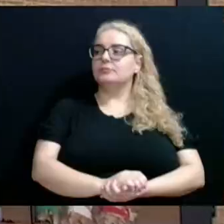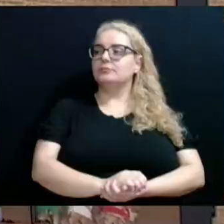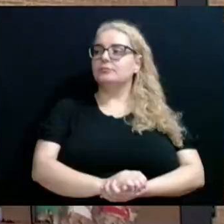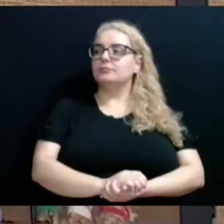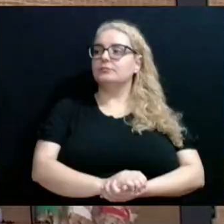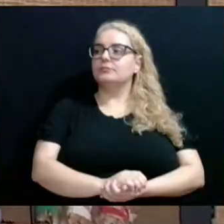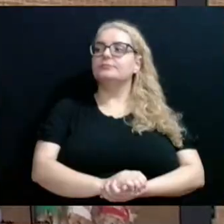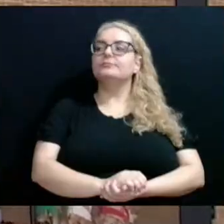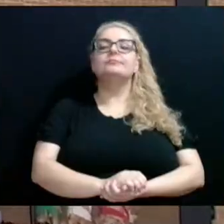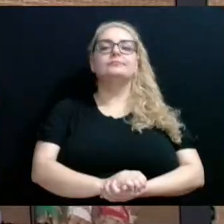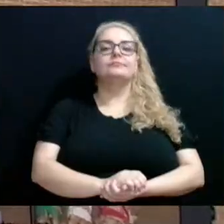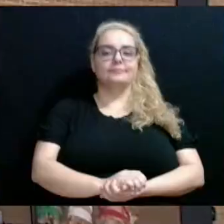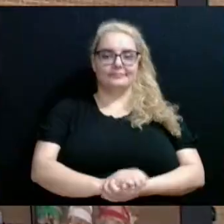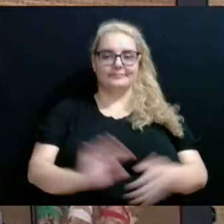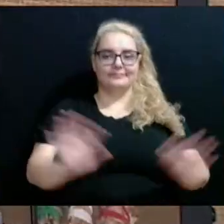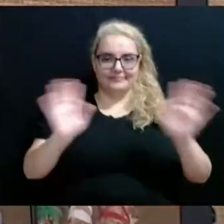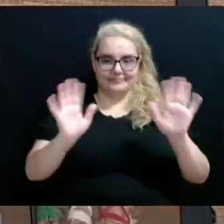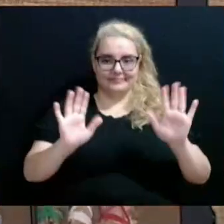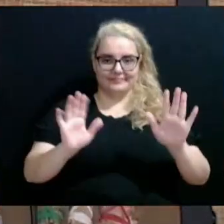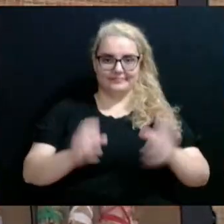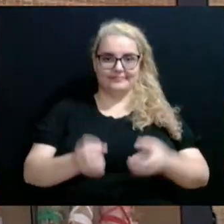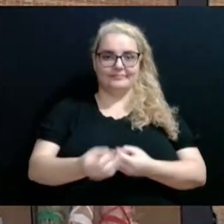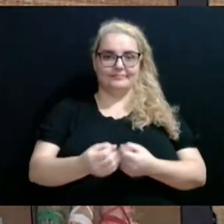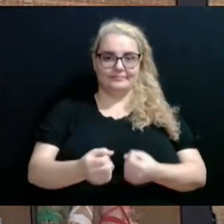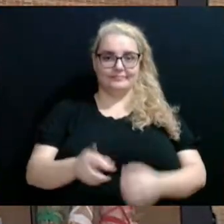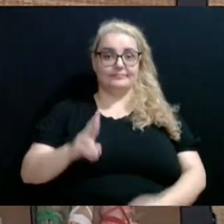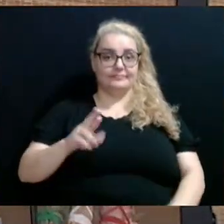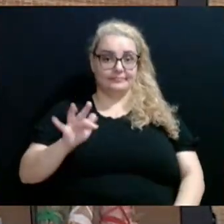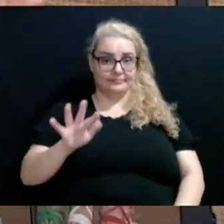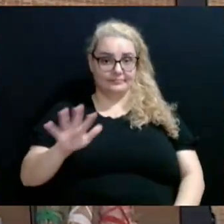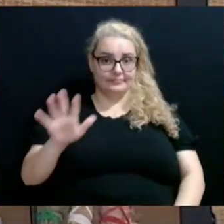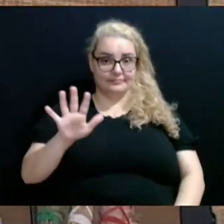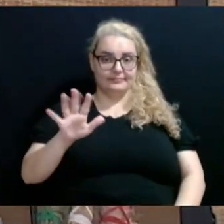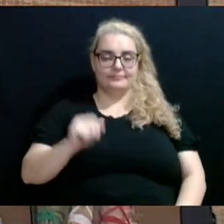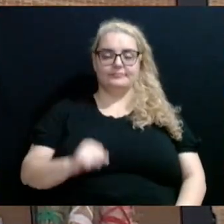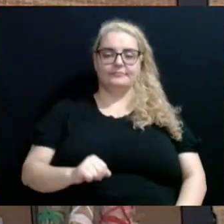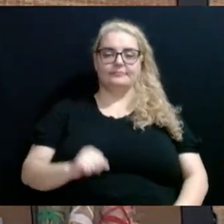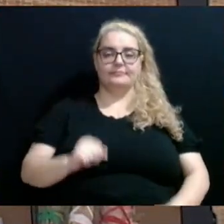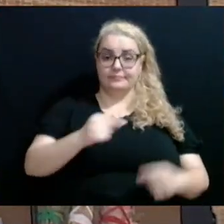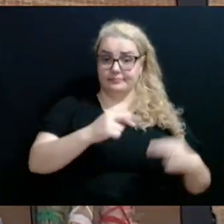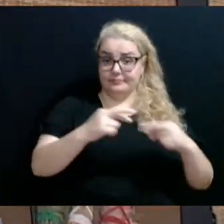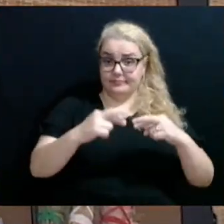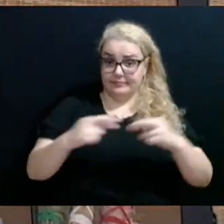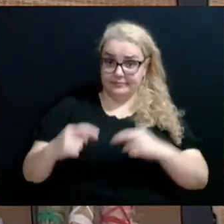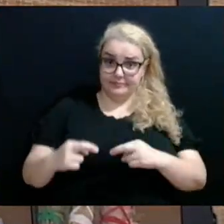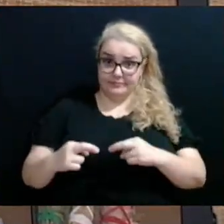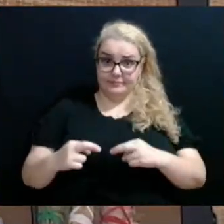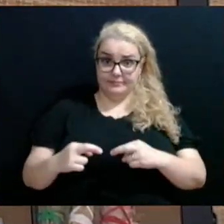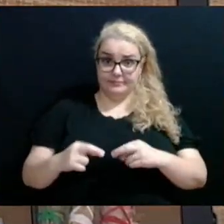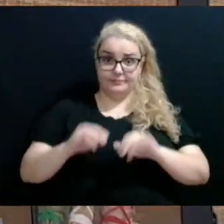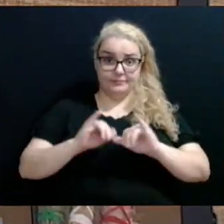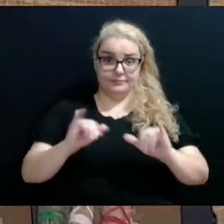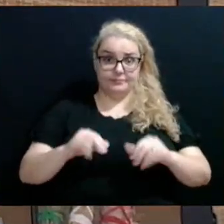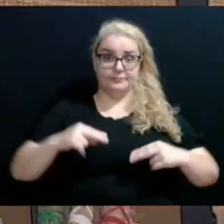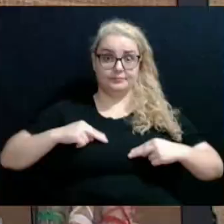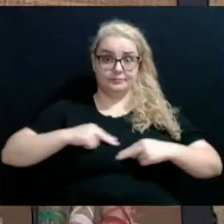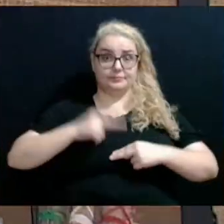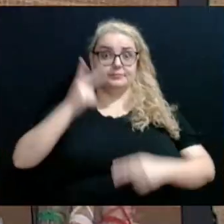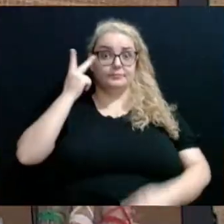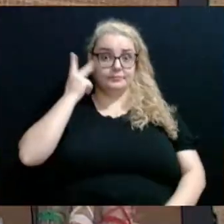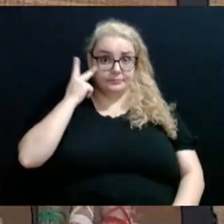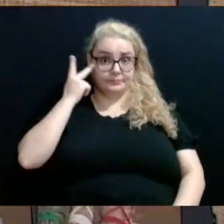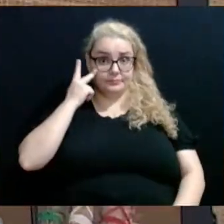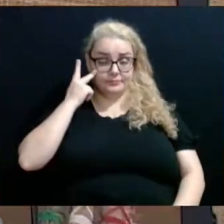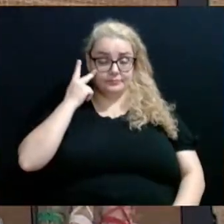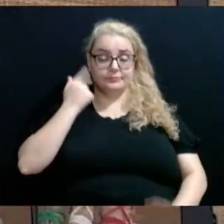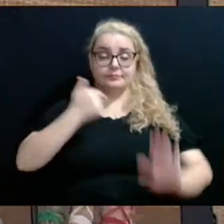Olá, dados da Receita Federal em um levantamento divulgado pelo Sebrae de São Paulo